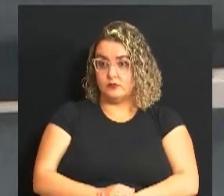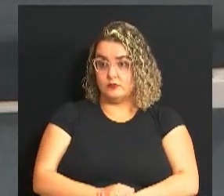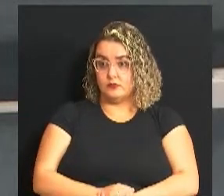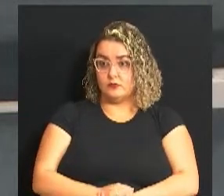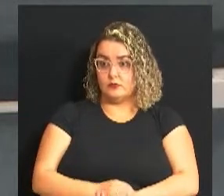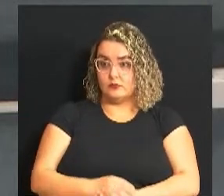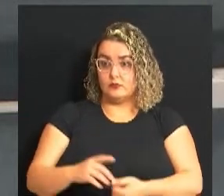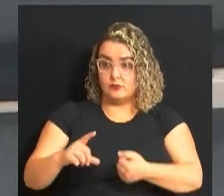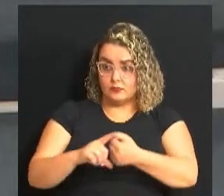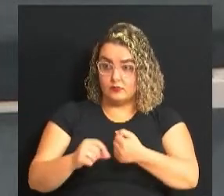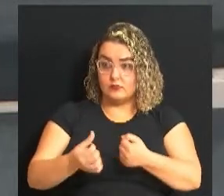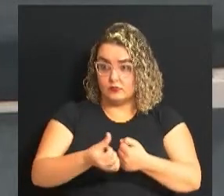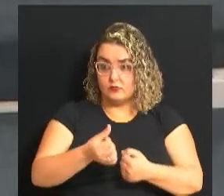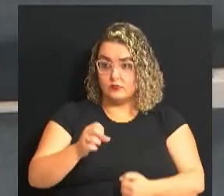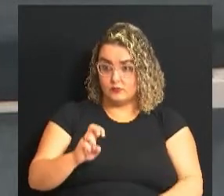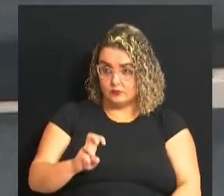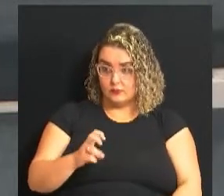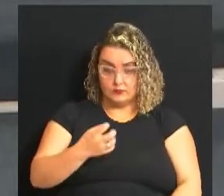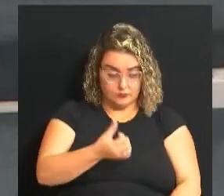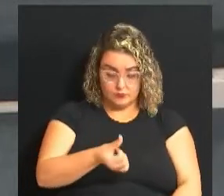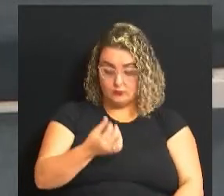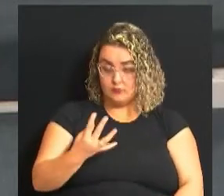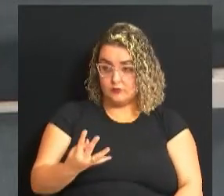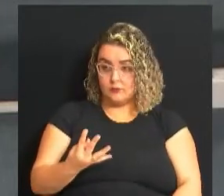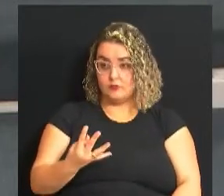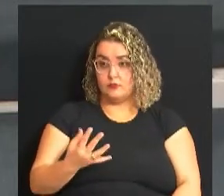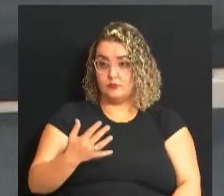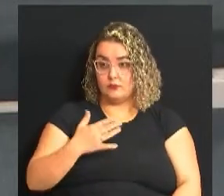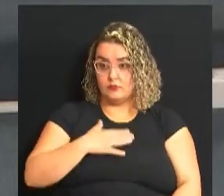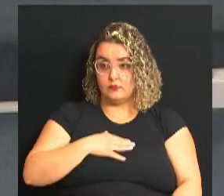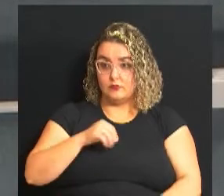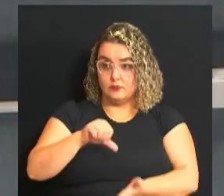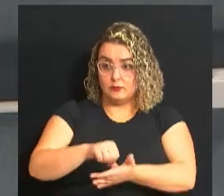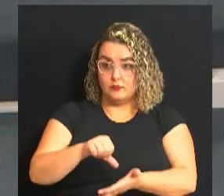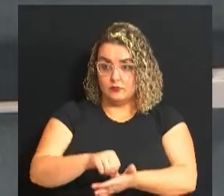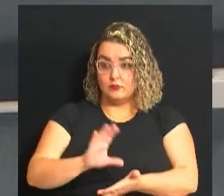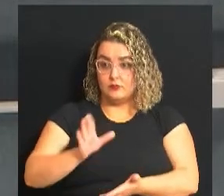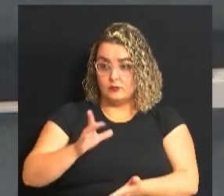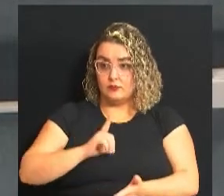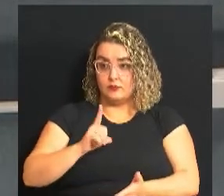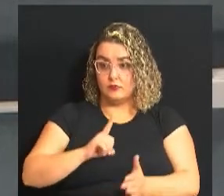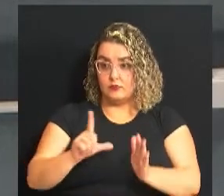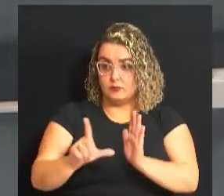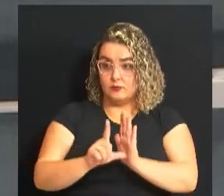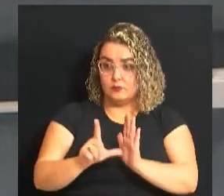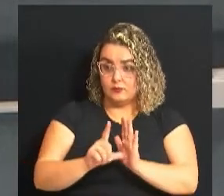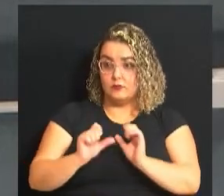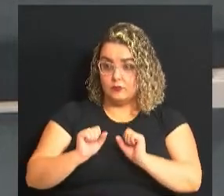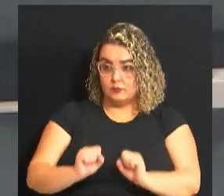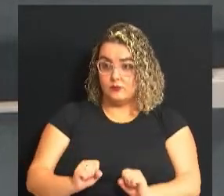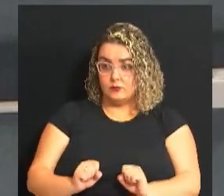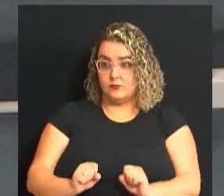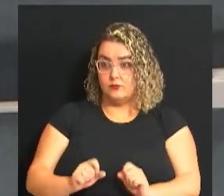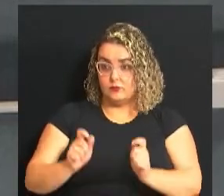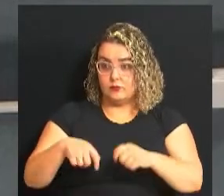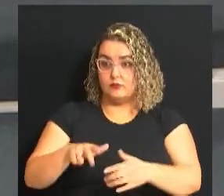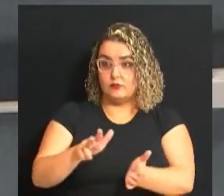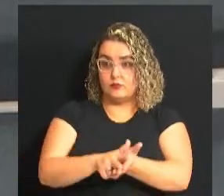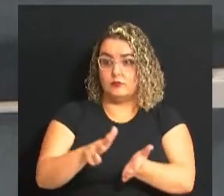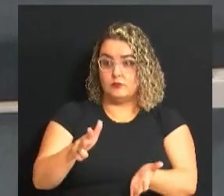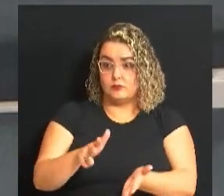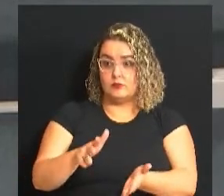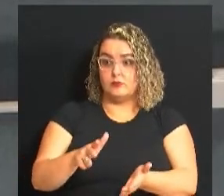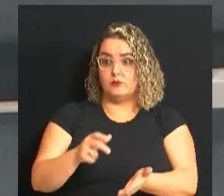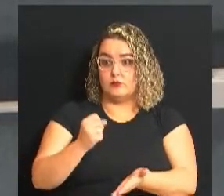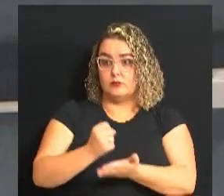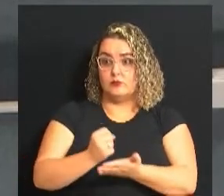artigo 64, o meu núcleo já tem um laudo que é possível fazer a regularização lá. A gente contratou